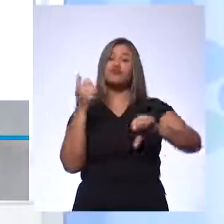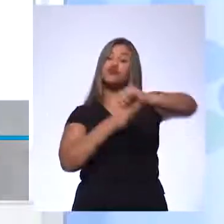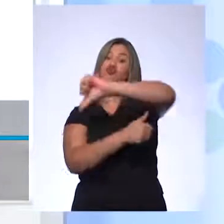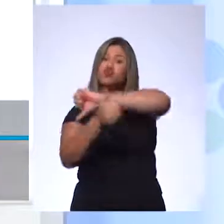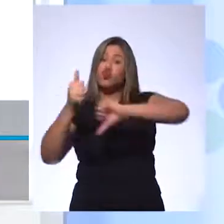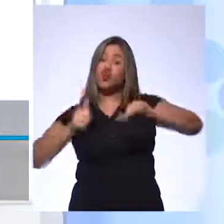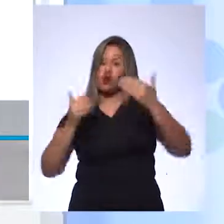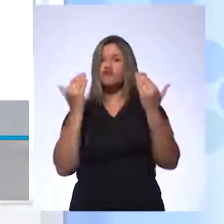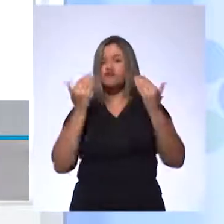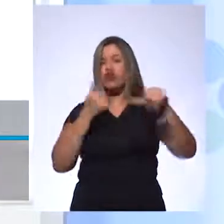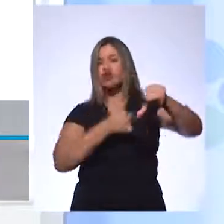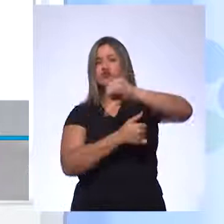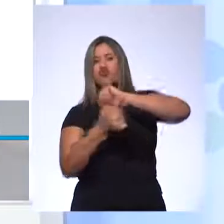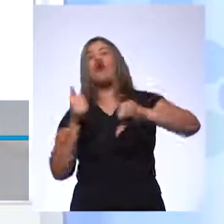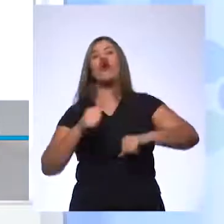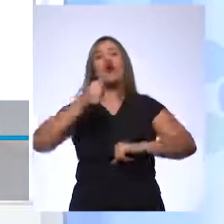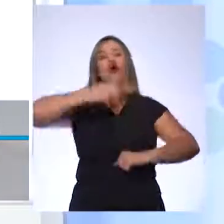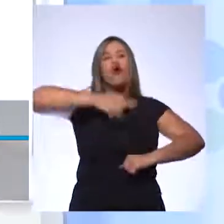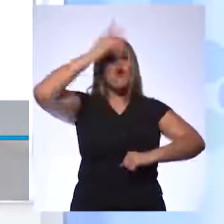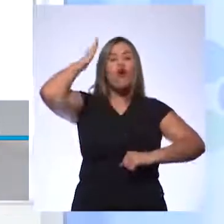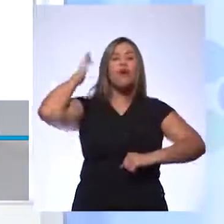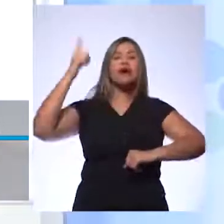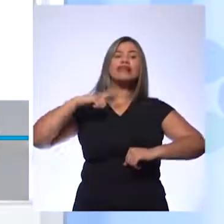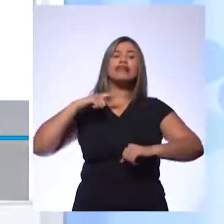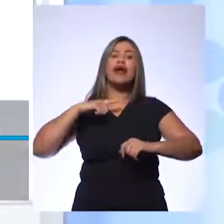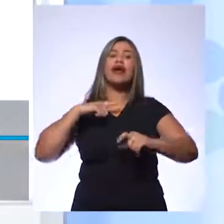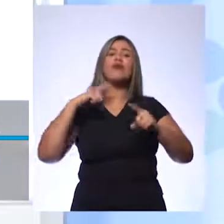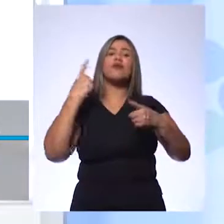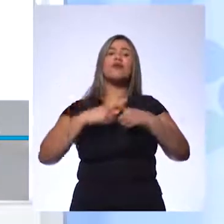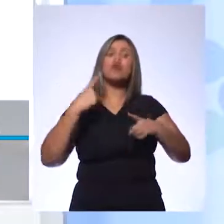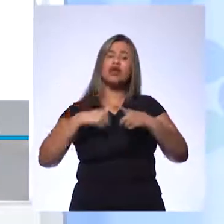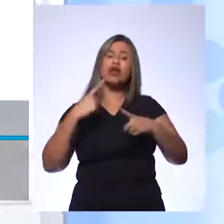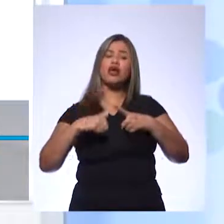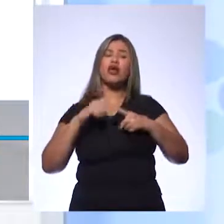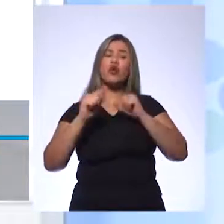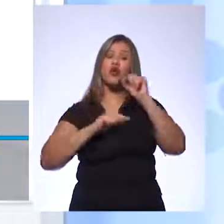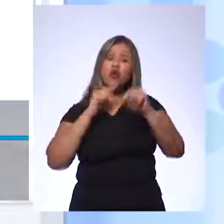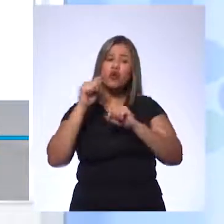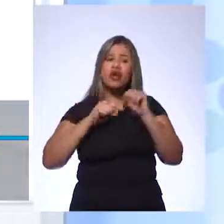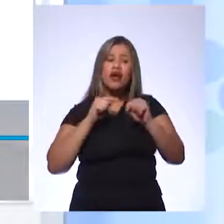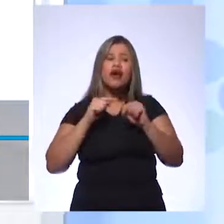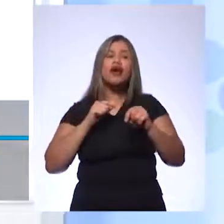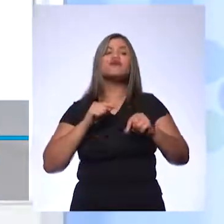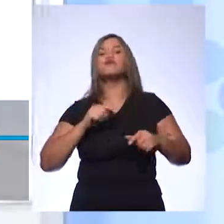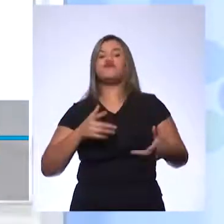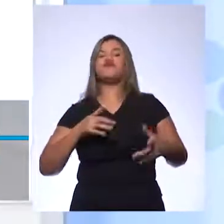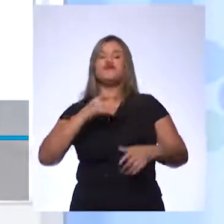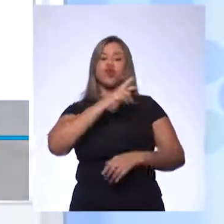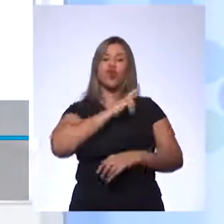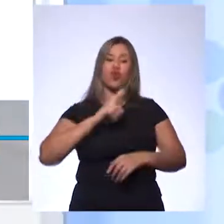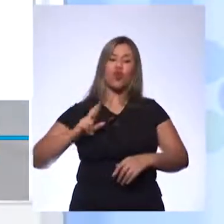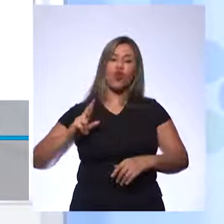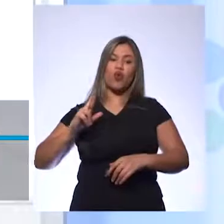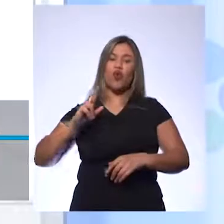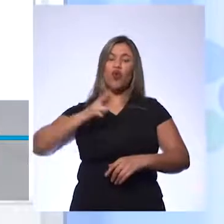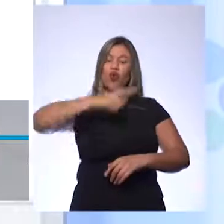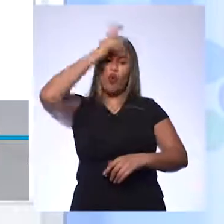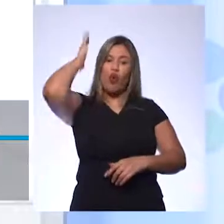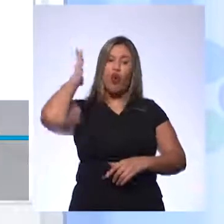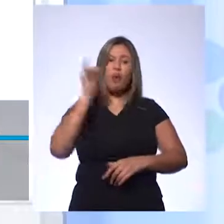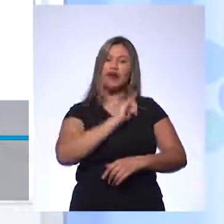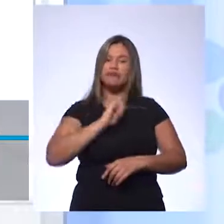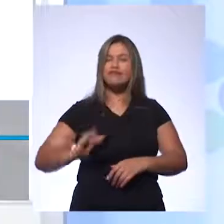a se fragmentar em tantos pedaços aí nós temos aqui o cristianismo perfeito o cristianismo ele chega com uma